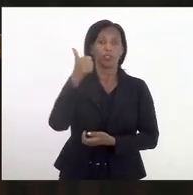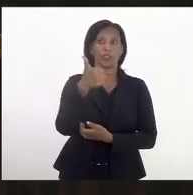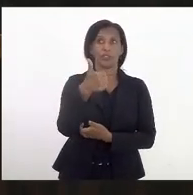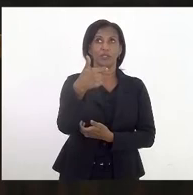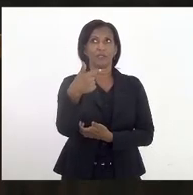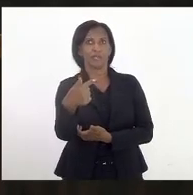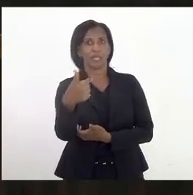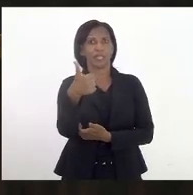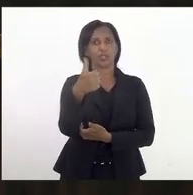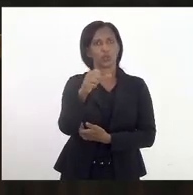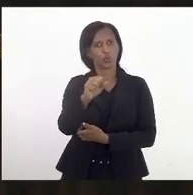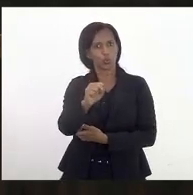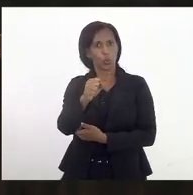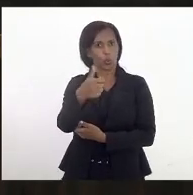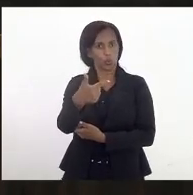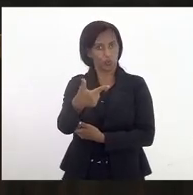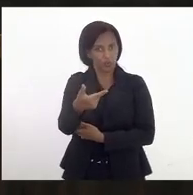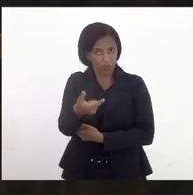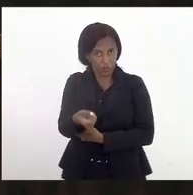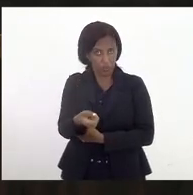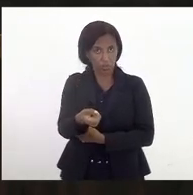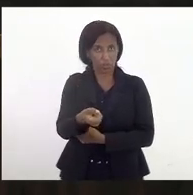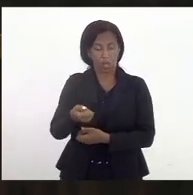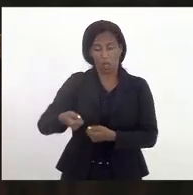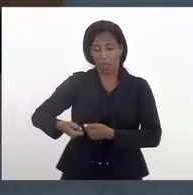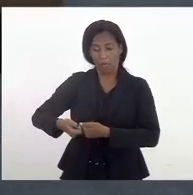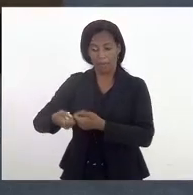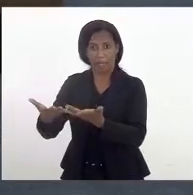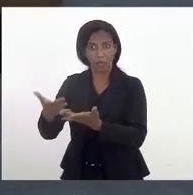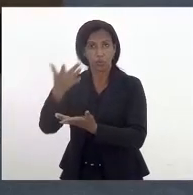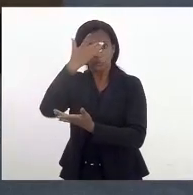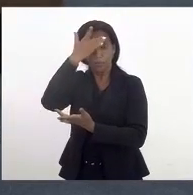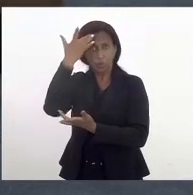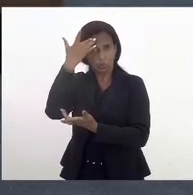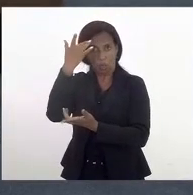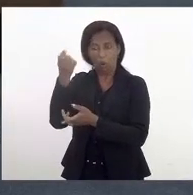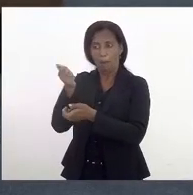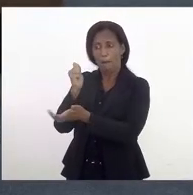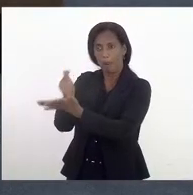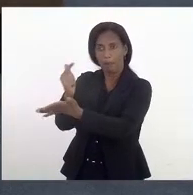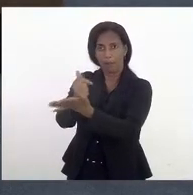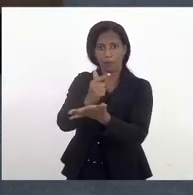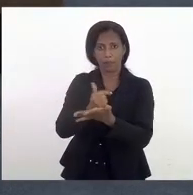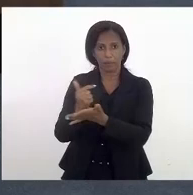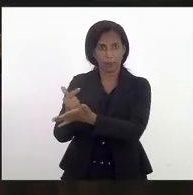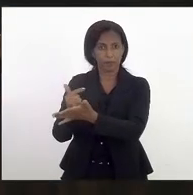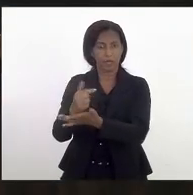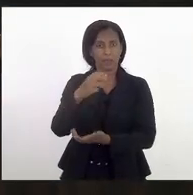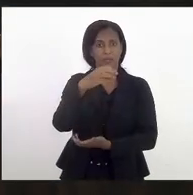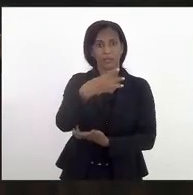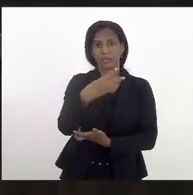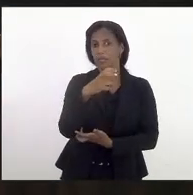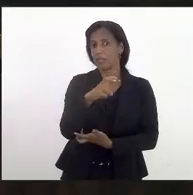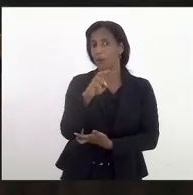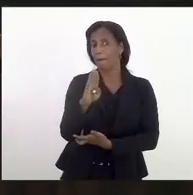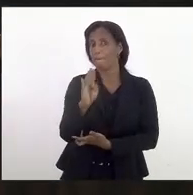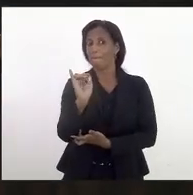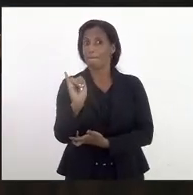18 e 20 despesa de pessoal em 17 33.5 de